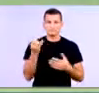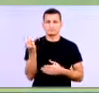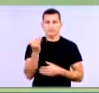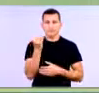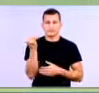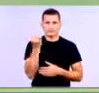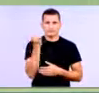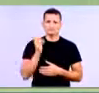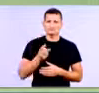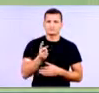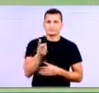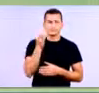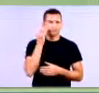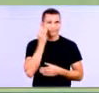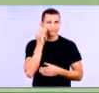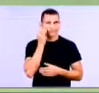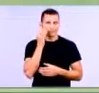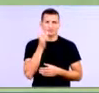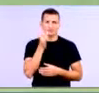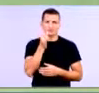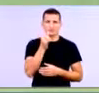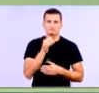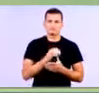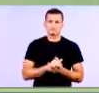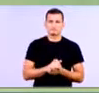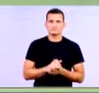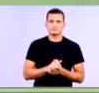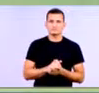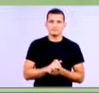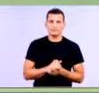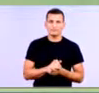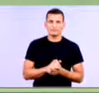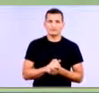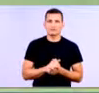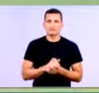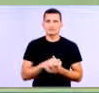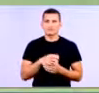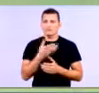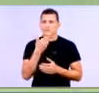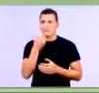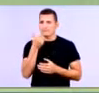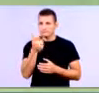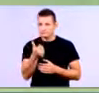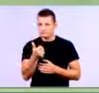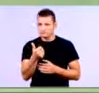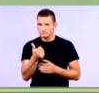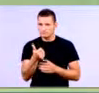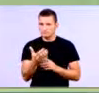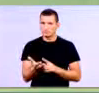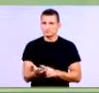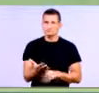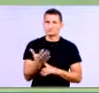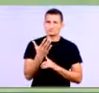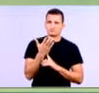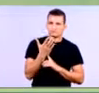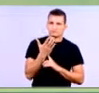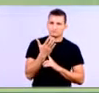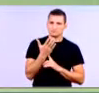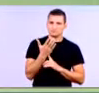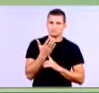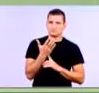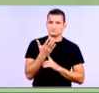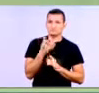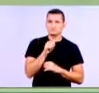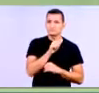importante sempre verificar se o benefício está sendo maior do que o custo. Porque nenhuma